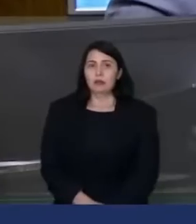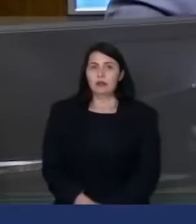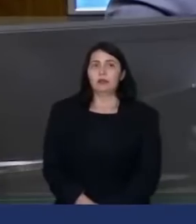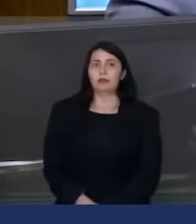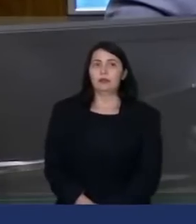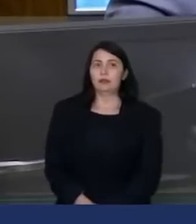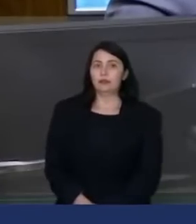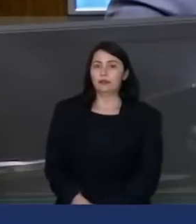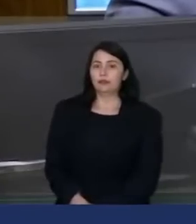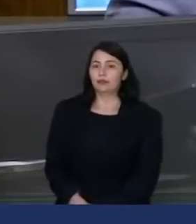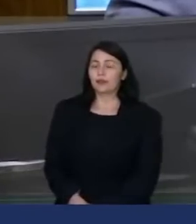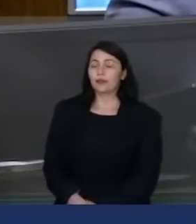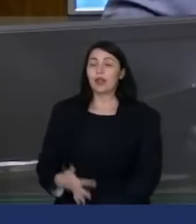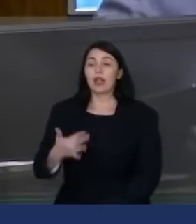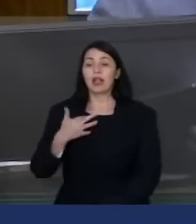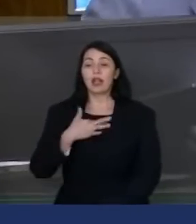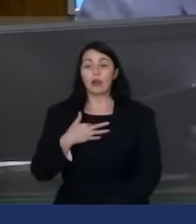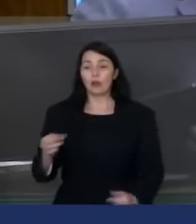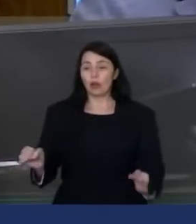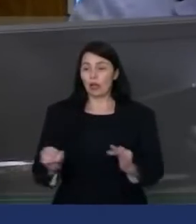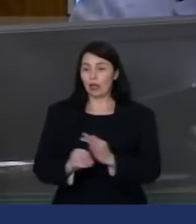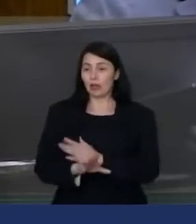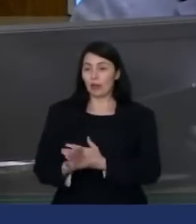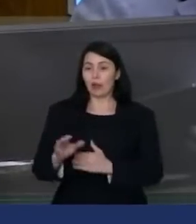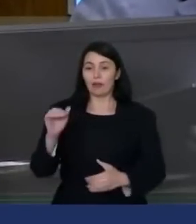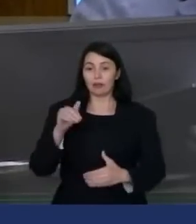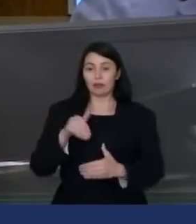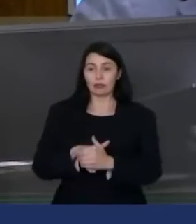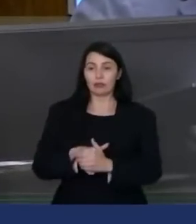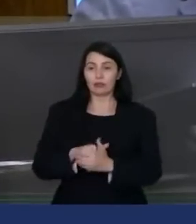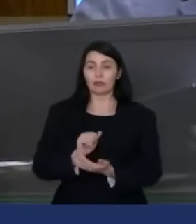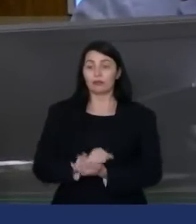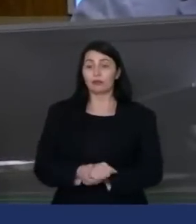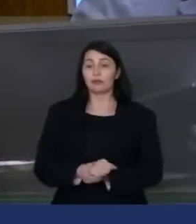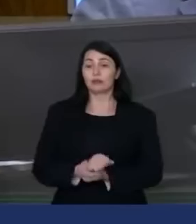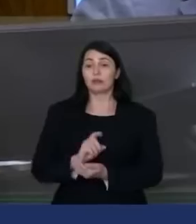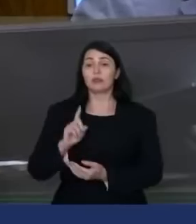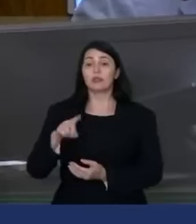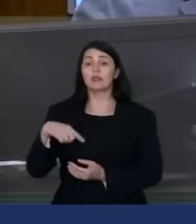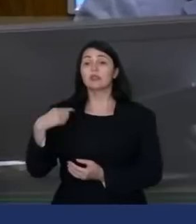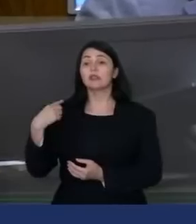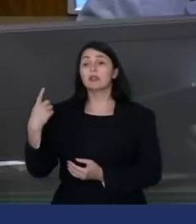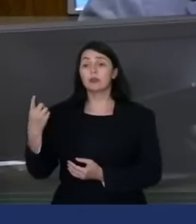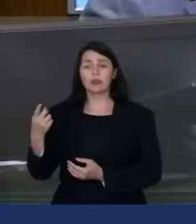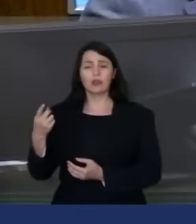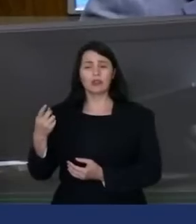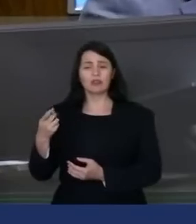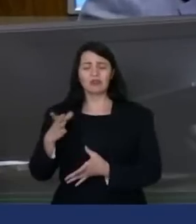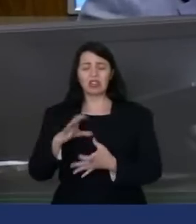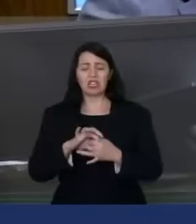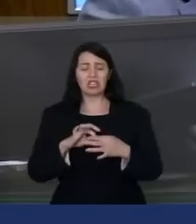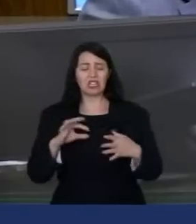Concluir minha fala, presidente. Eu vou encerrar a votação. Presidente. E vou dar a palavra para quem quiser expressar